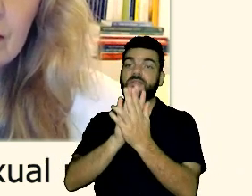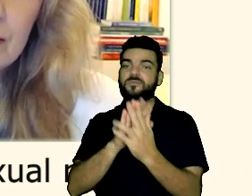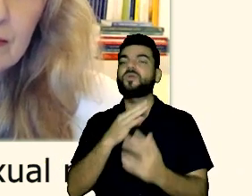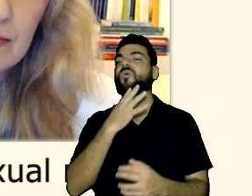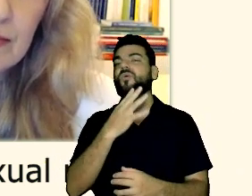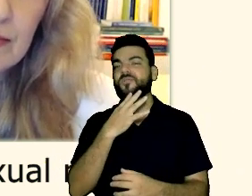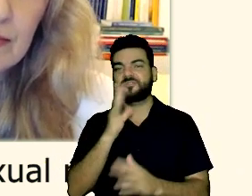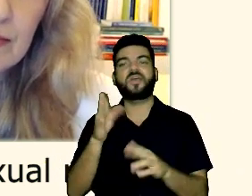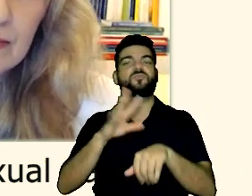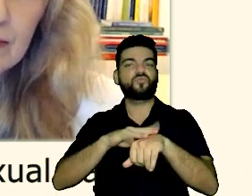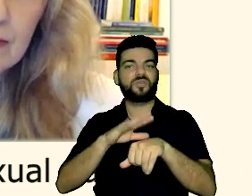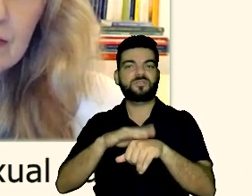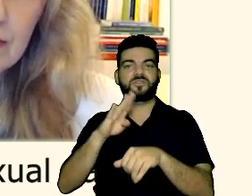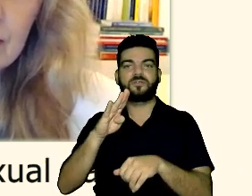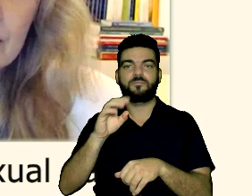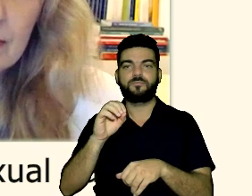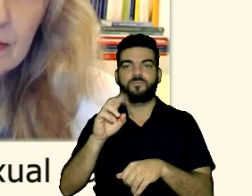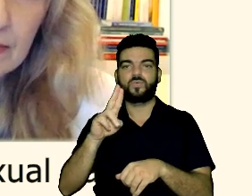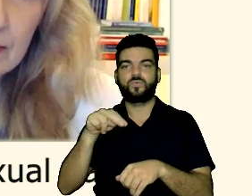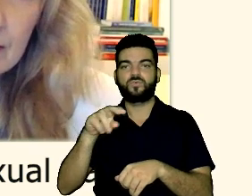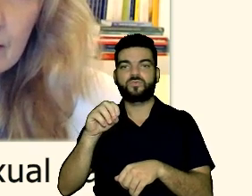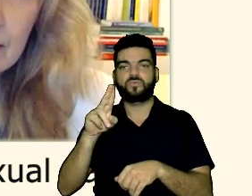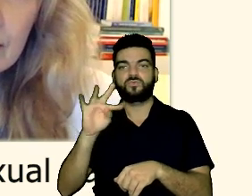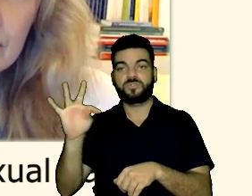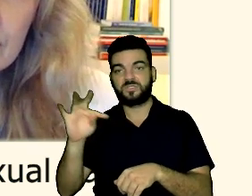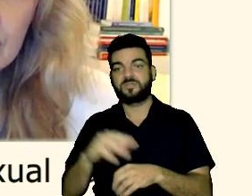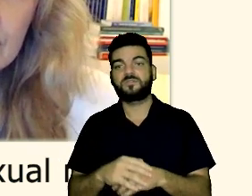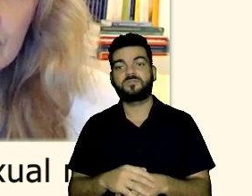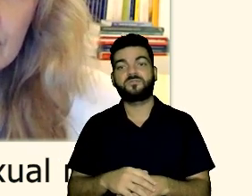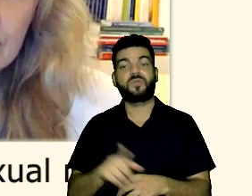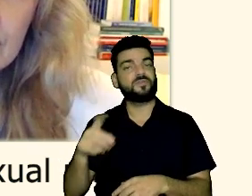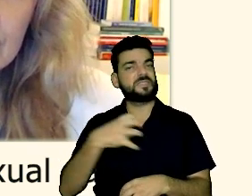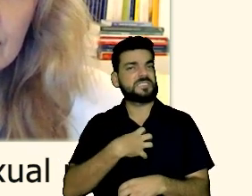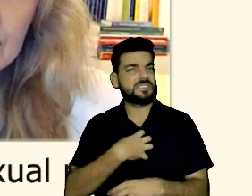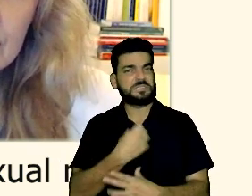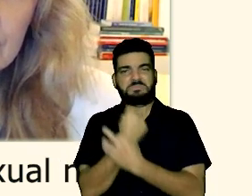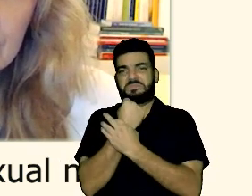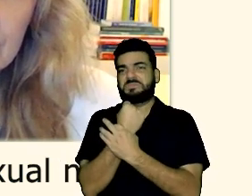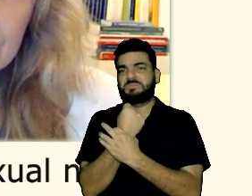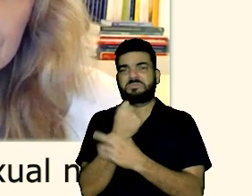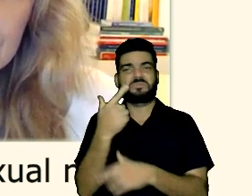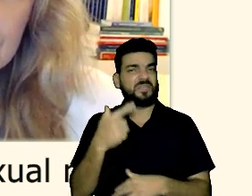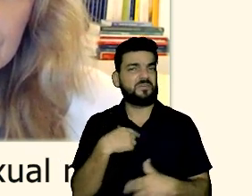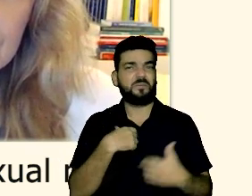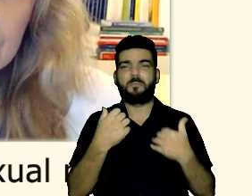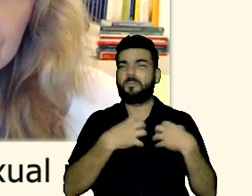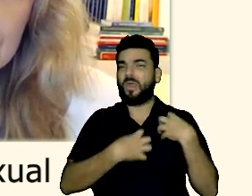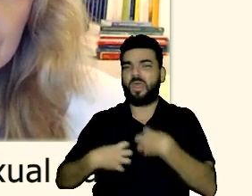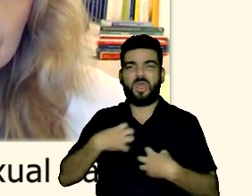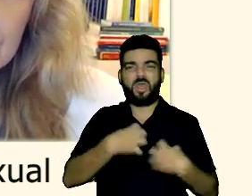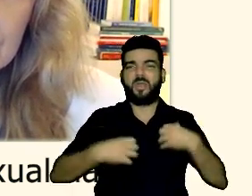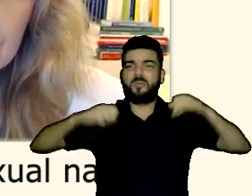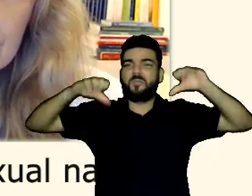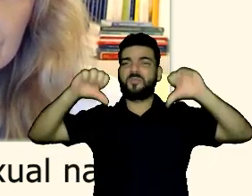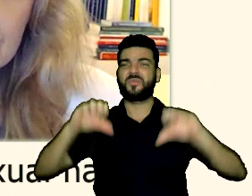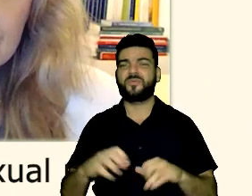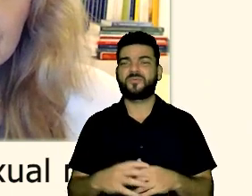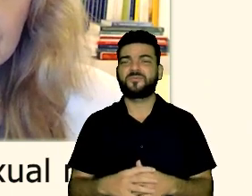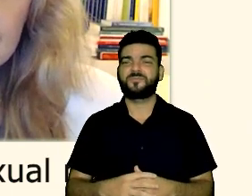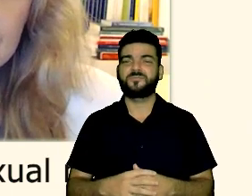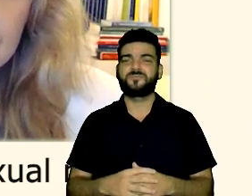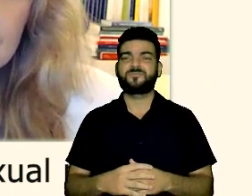das pessoas que eu atendo com síndrome de burnout, tá? E a pessoa vai ficando cada vez mais insegura, então ela